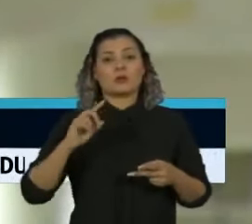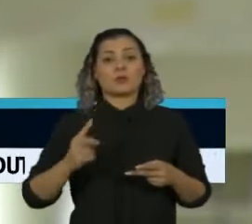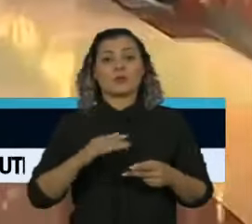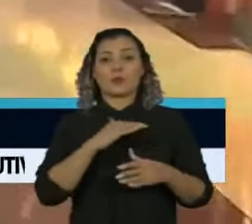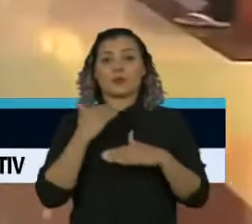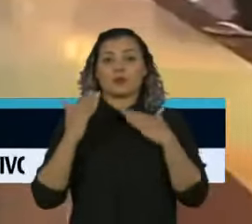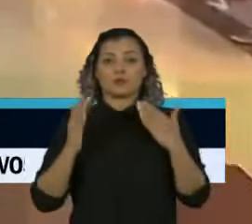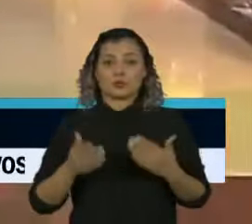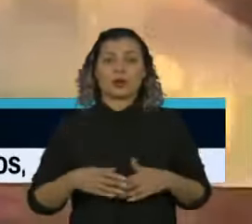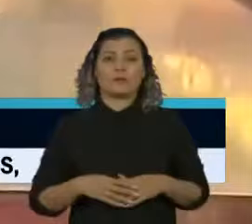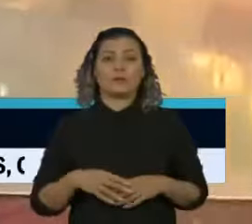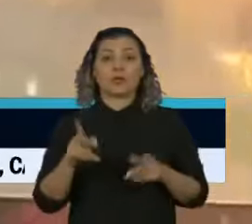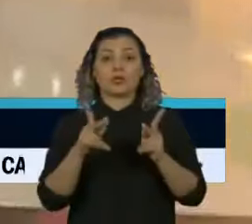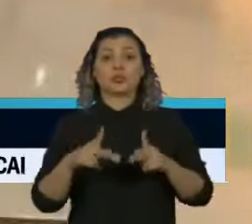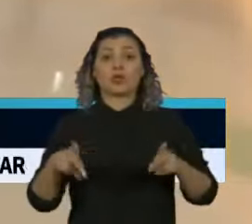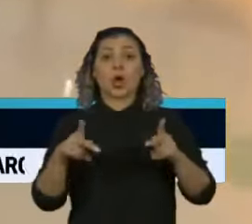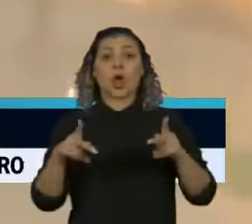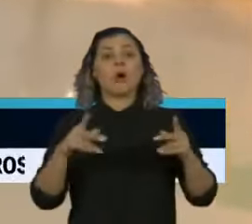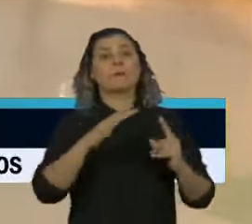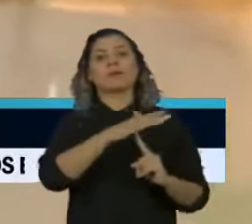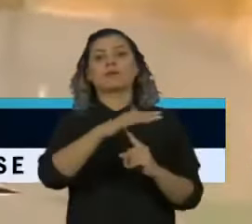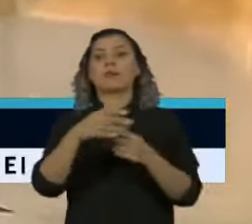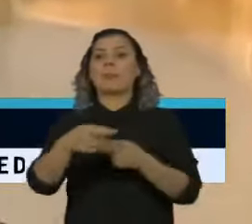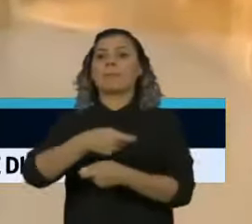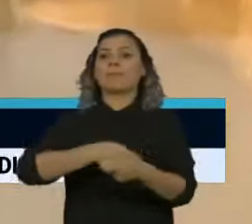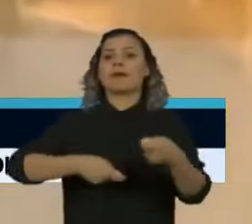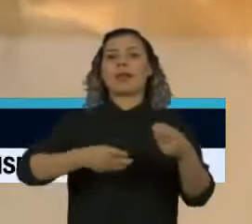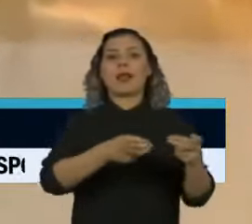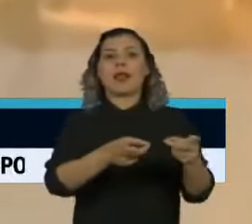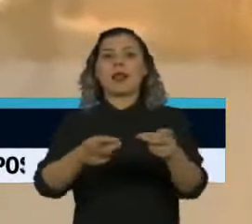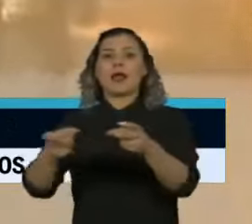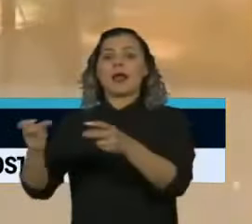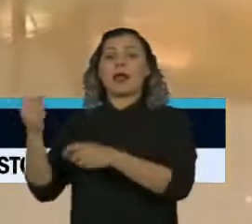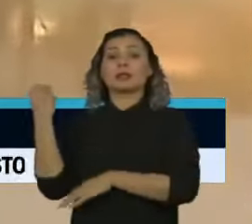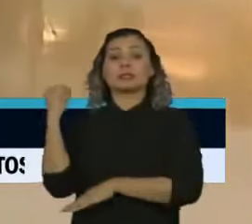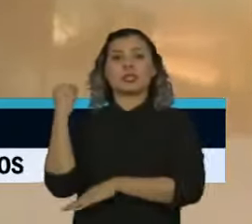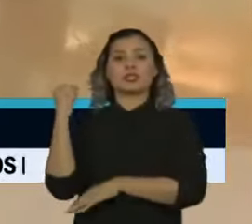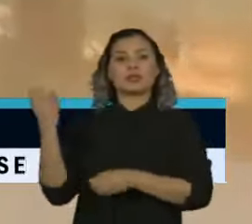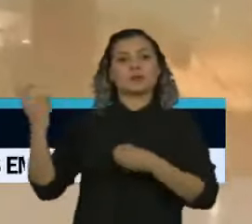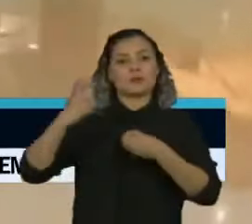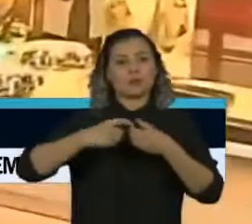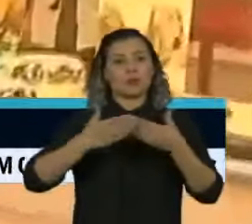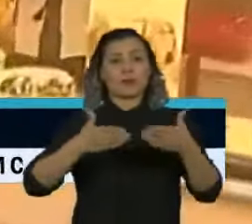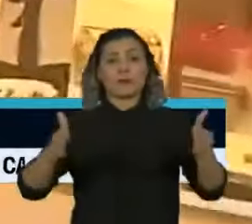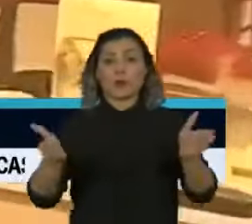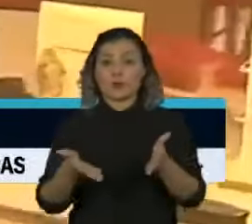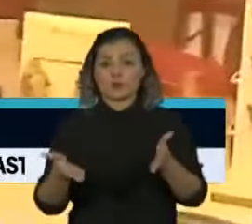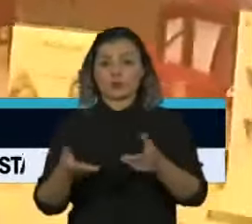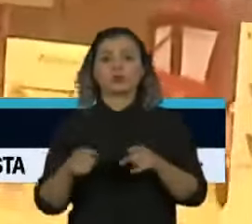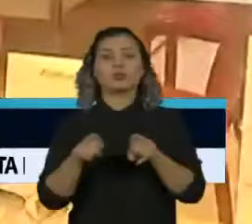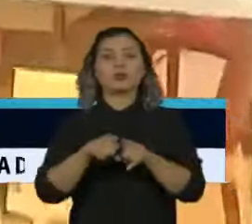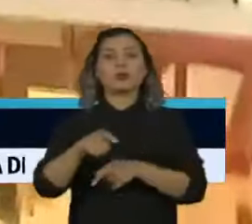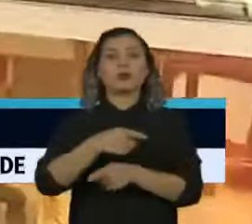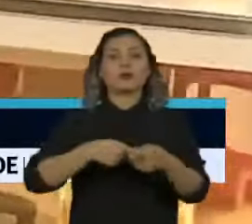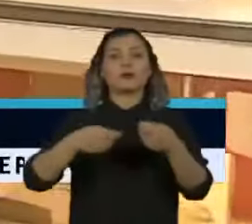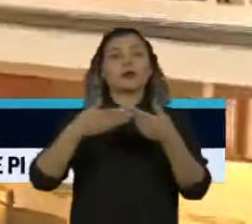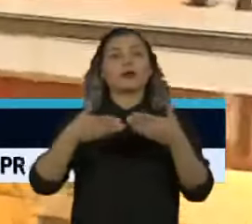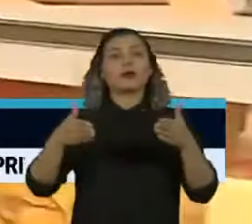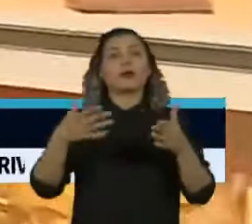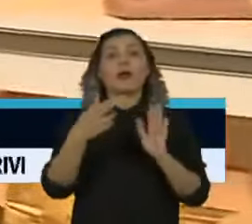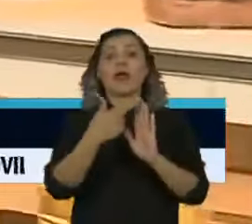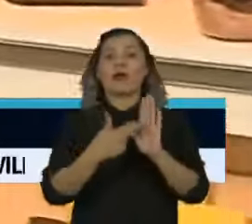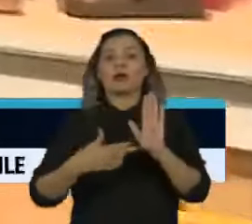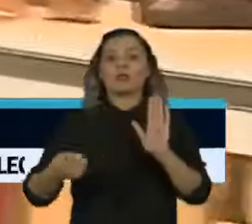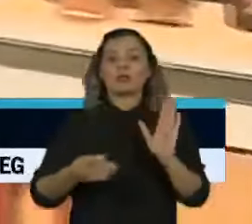mortes. Shoppings, galerias e centros comerciais de Sergipe voltaram a funcionar hoje. O comércio teve que adotar